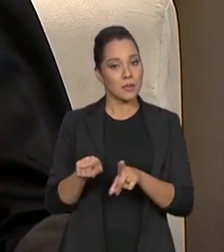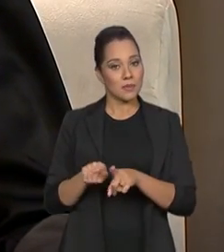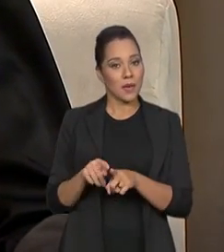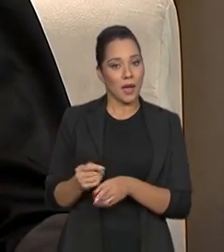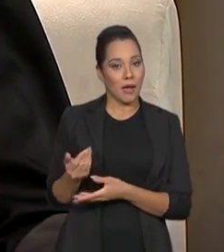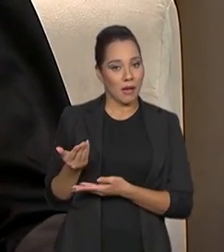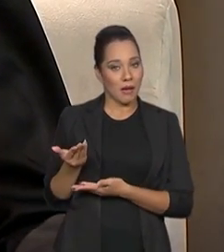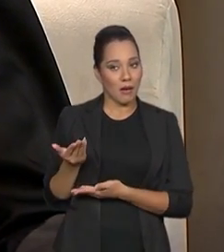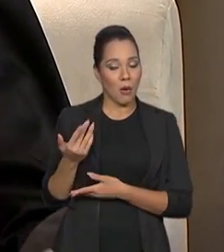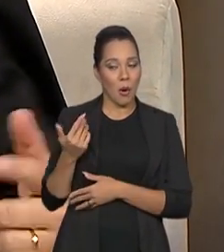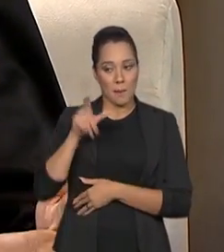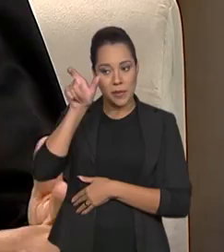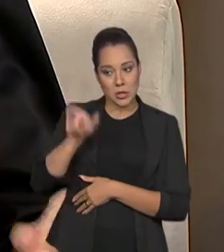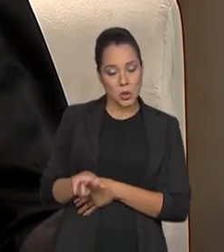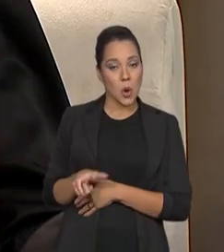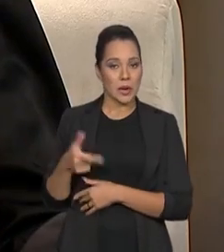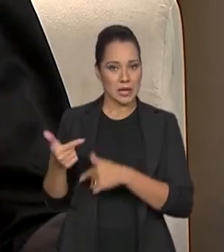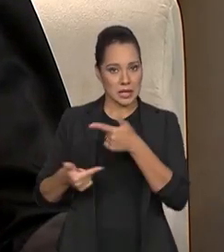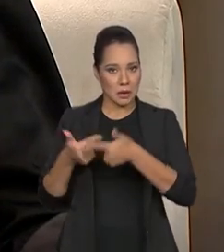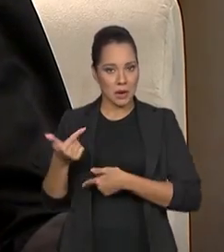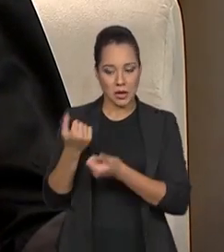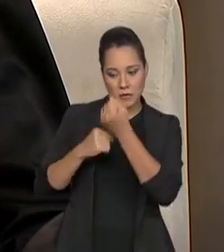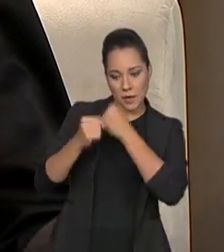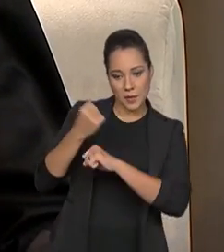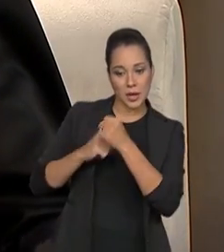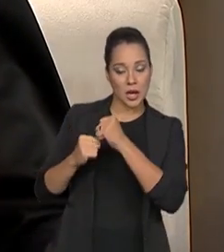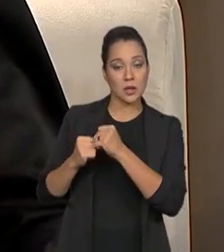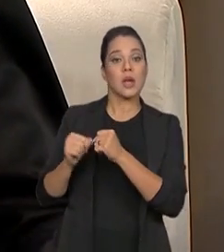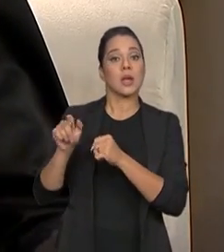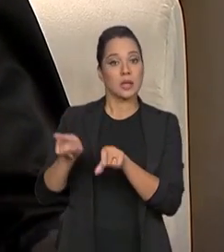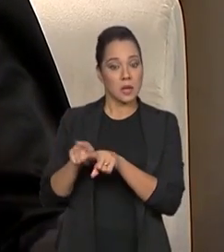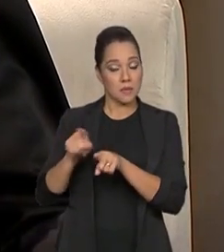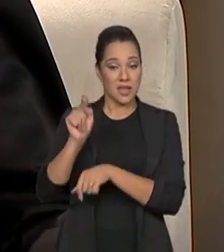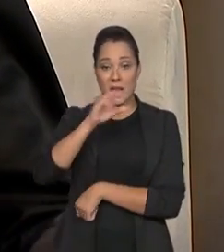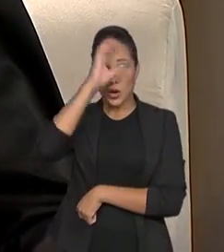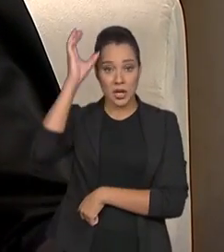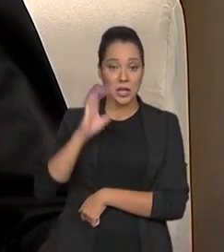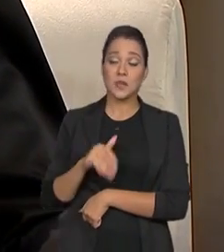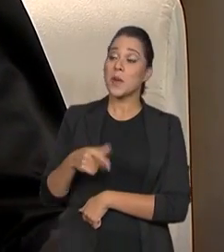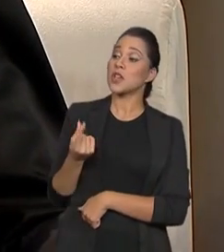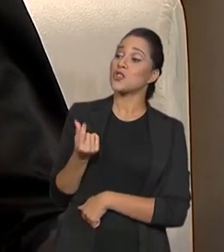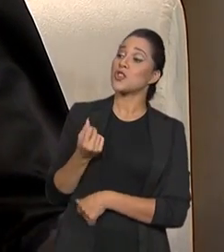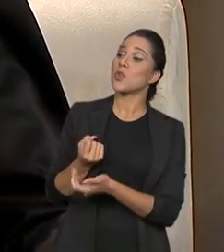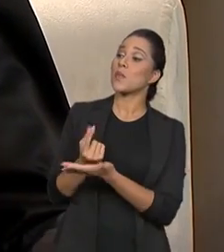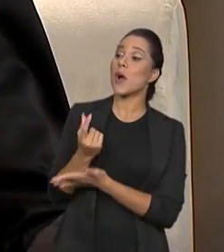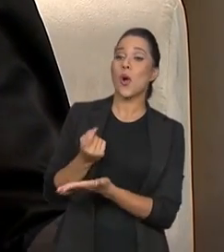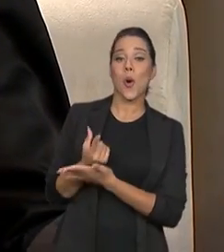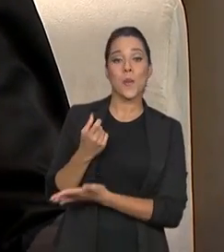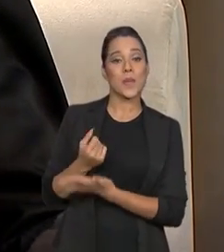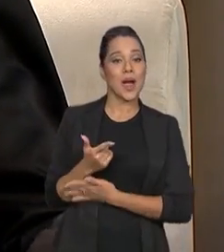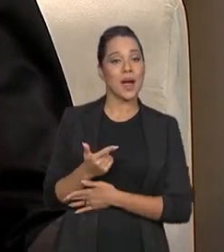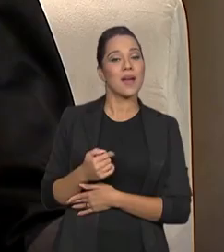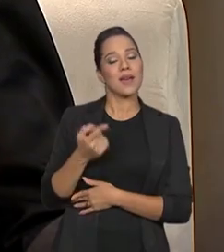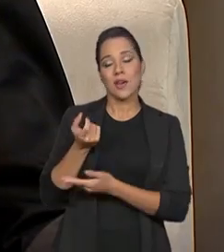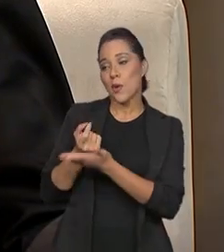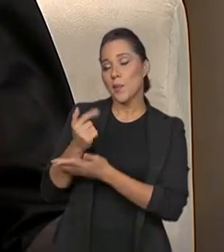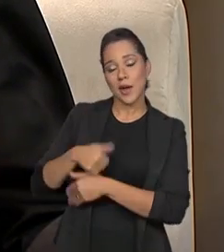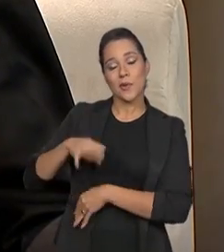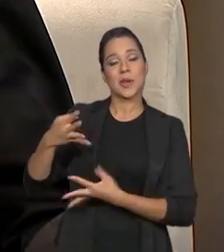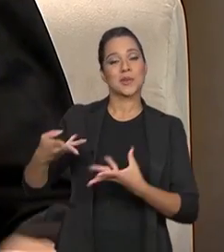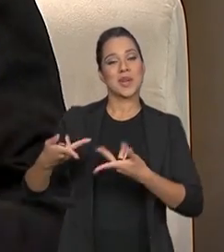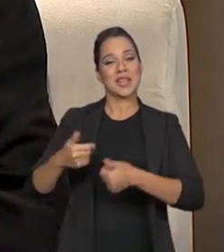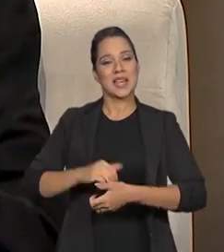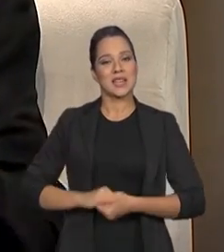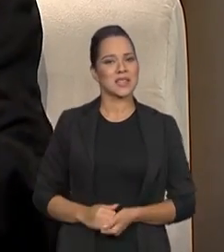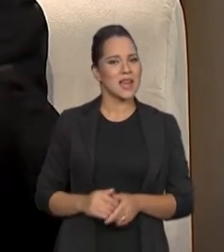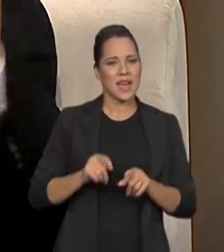esse empregado que tá fabricando o produto que também é um consumidor vai ter mais dinheiro para consumir e vai poder consumir com mais qualidade